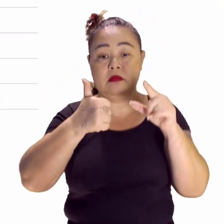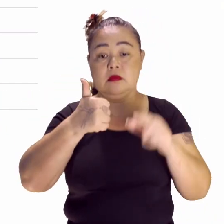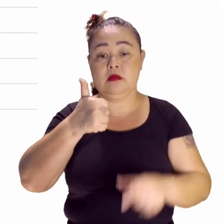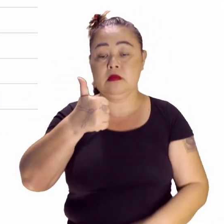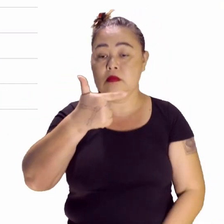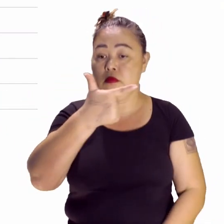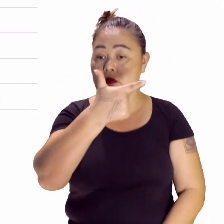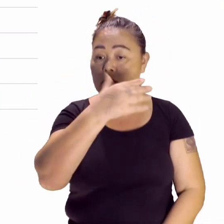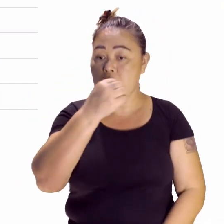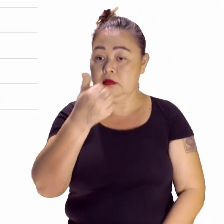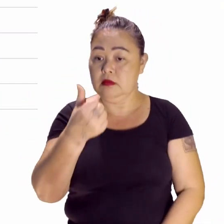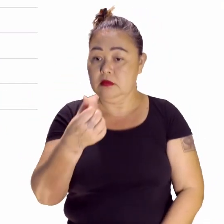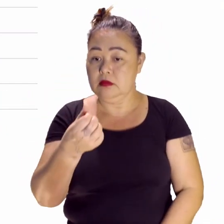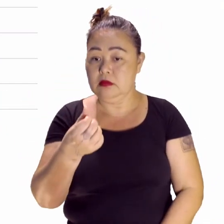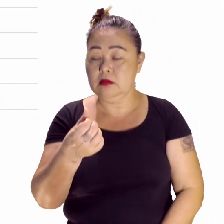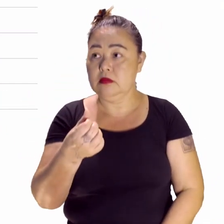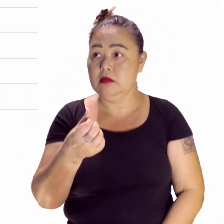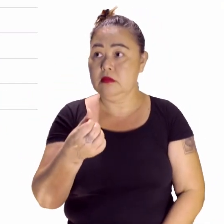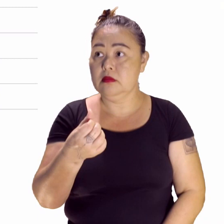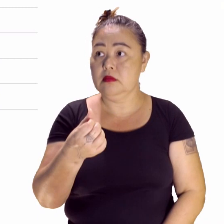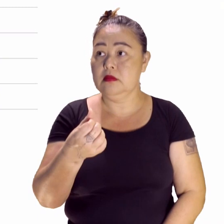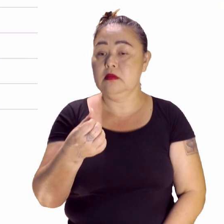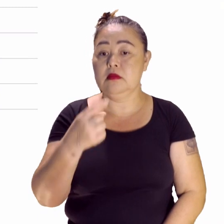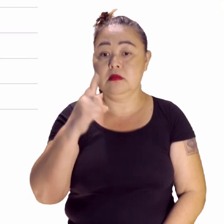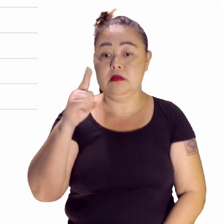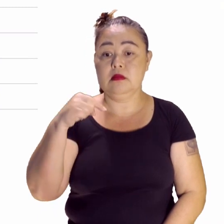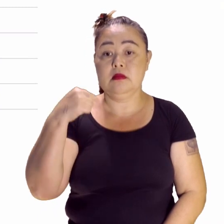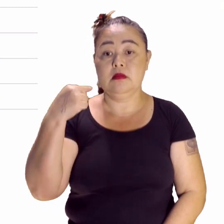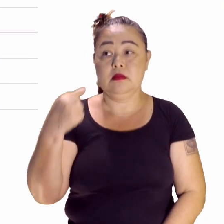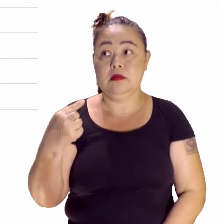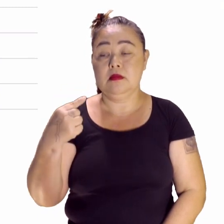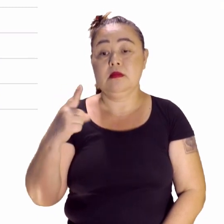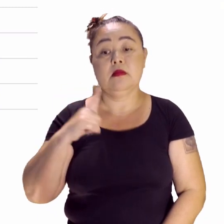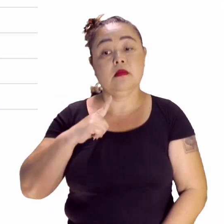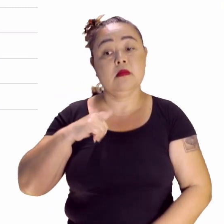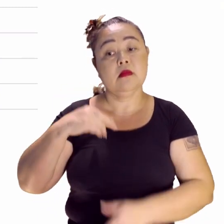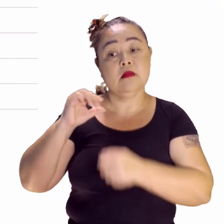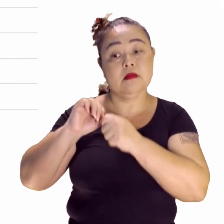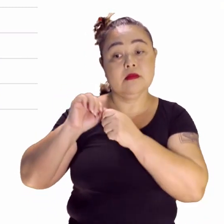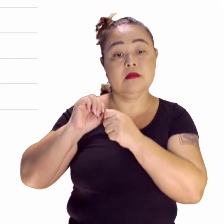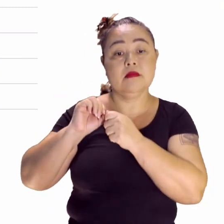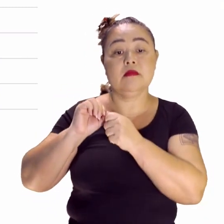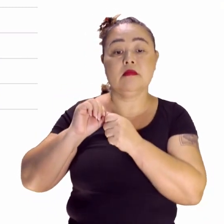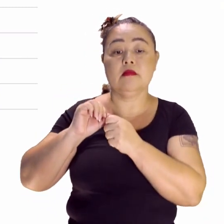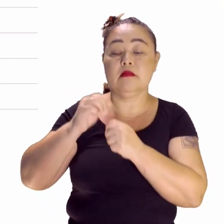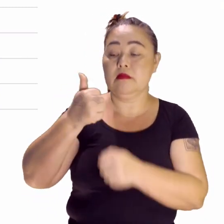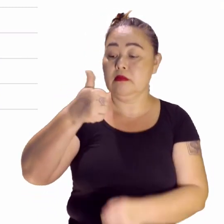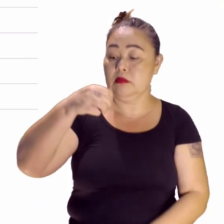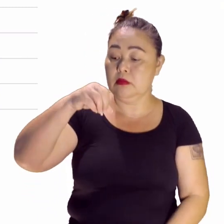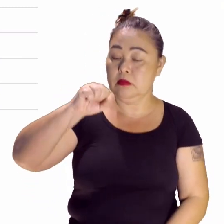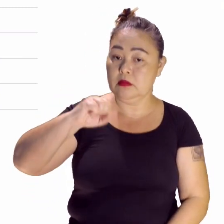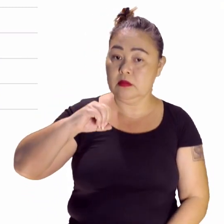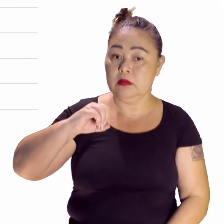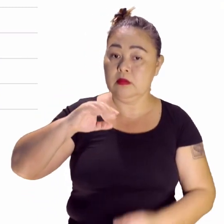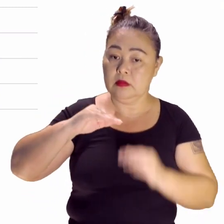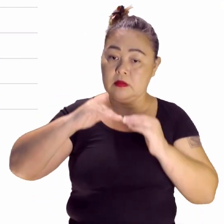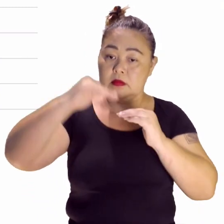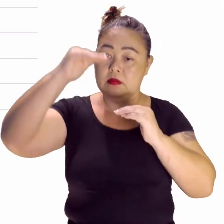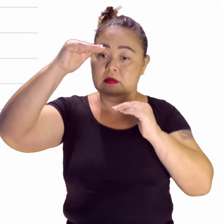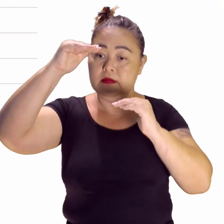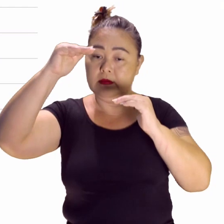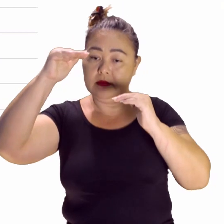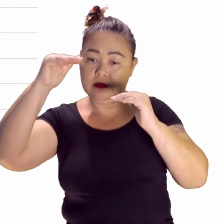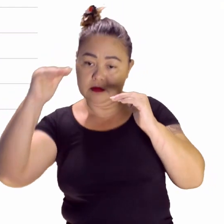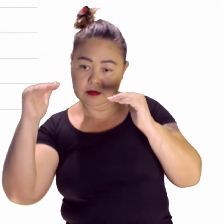2006, depois de uma imensa vocação da década de 80 até 2006. Olha só, aumentou e agora está